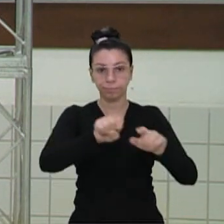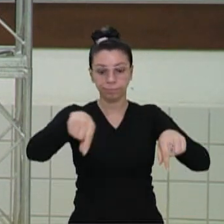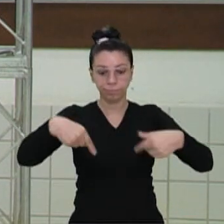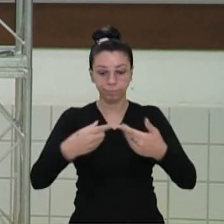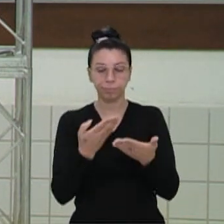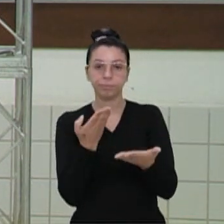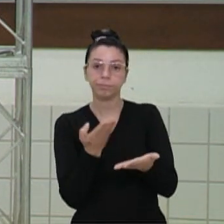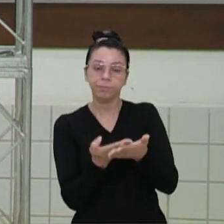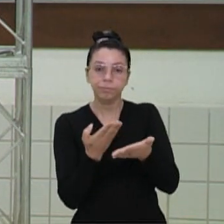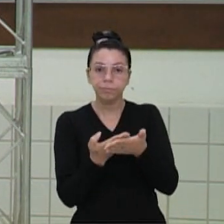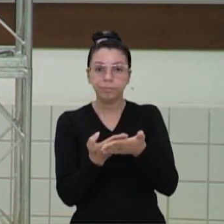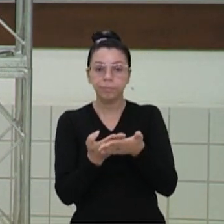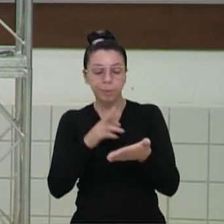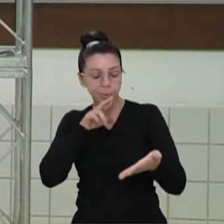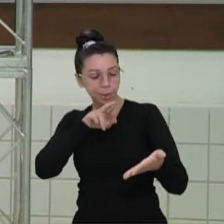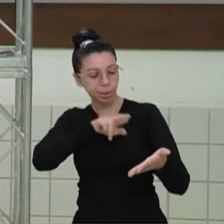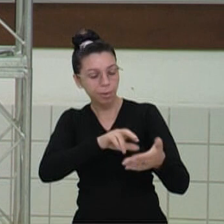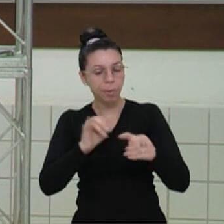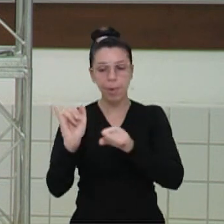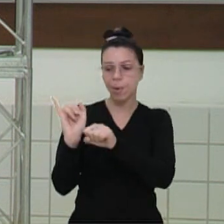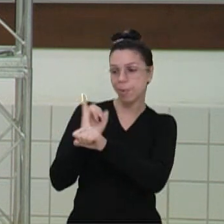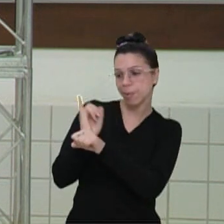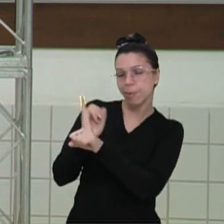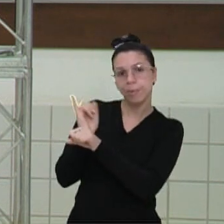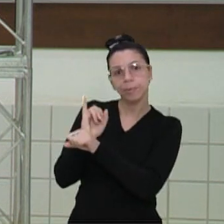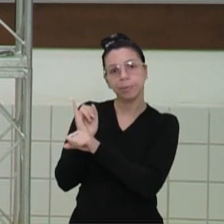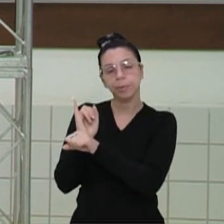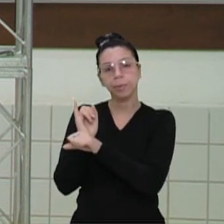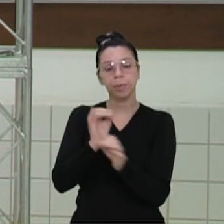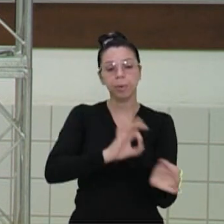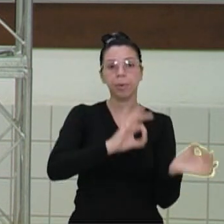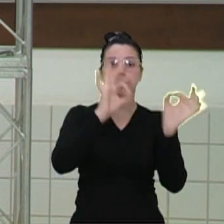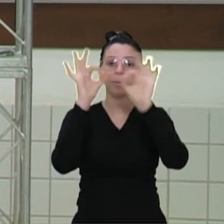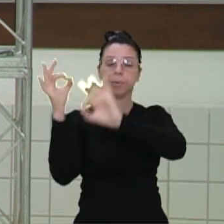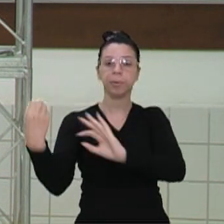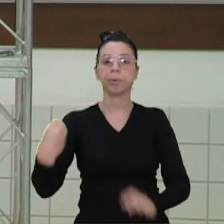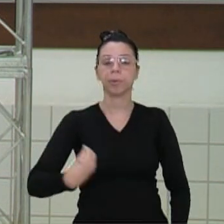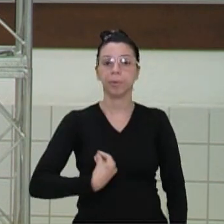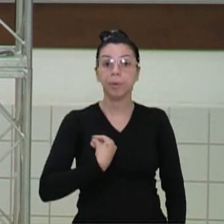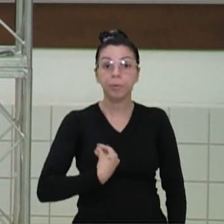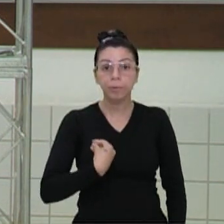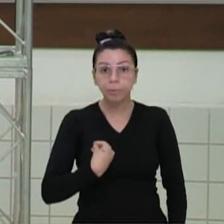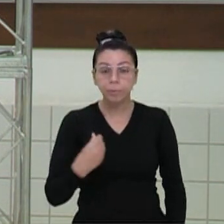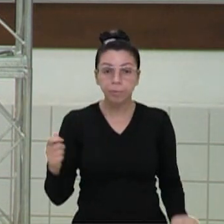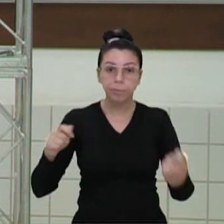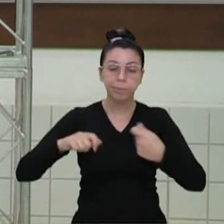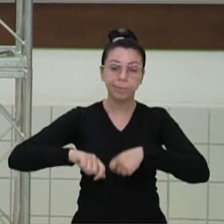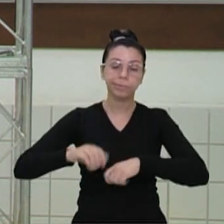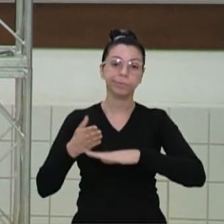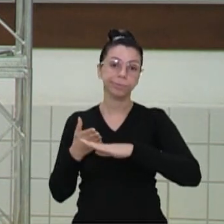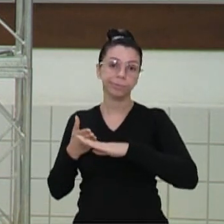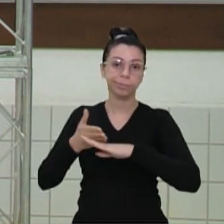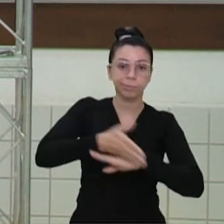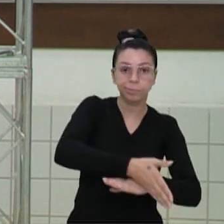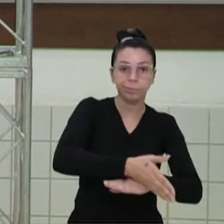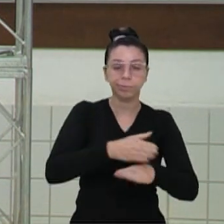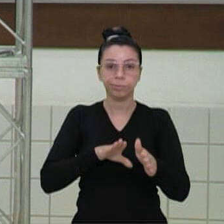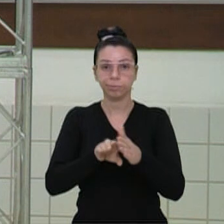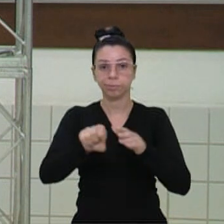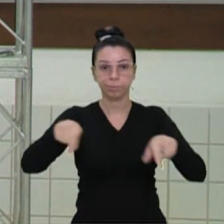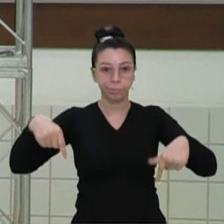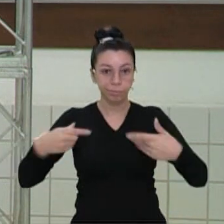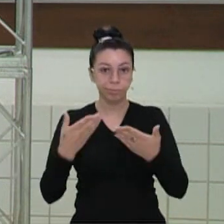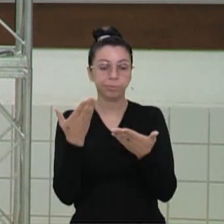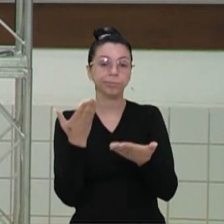YouTube assistindo, se você está acompanhando essas aulas ao vivo e você entra na sala de aula do